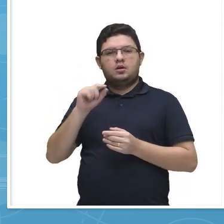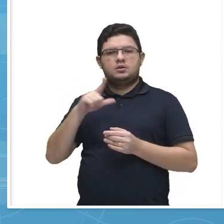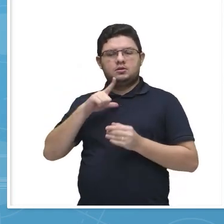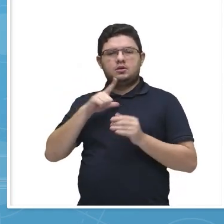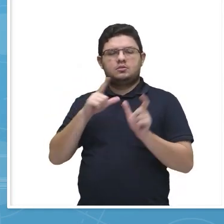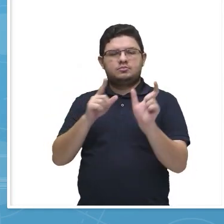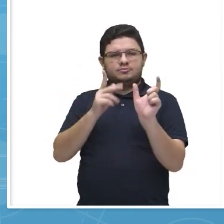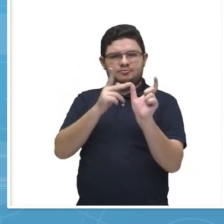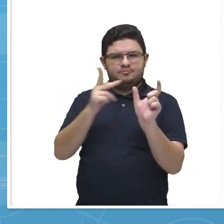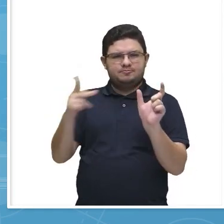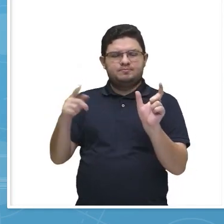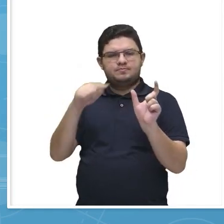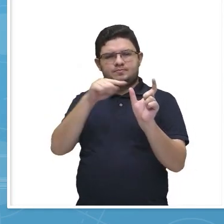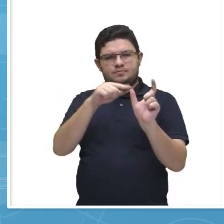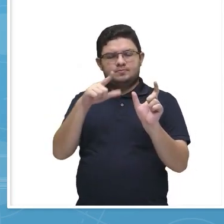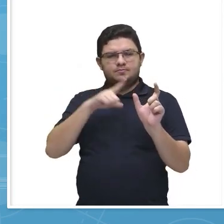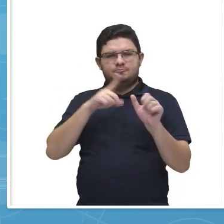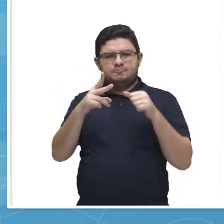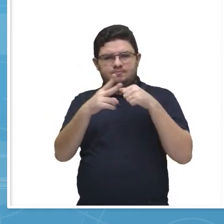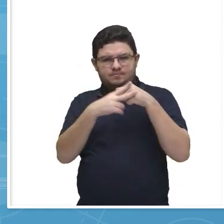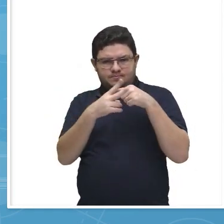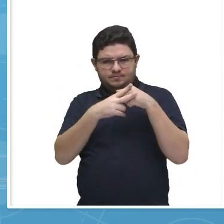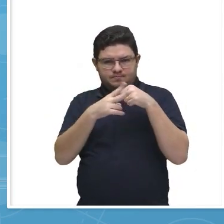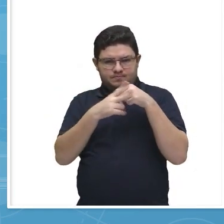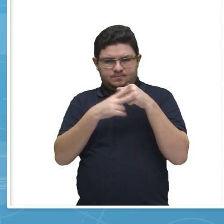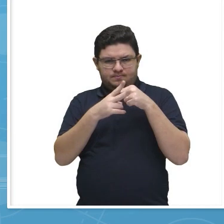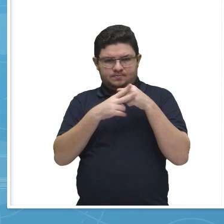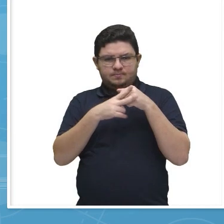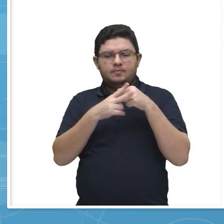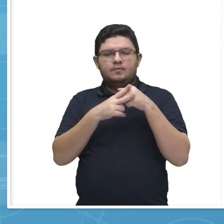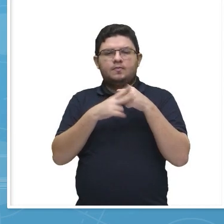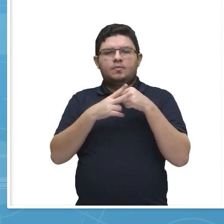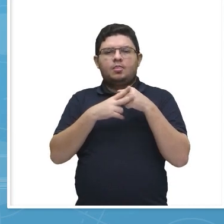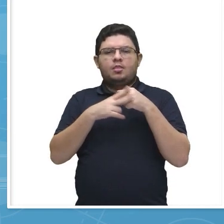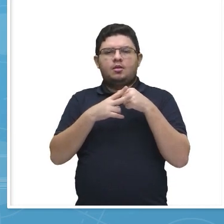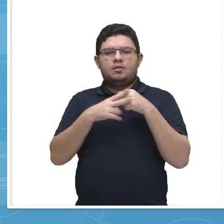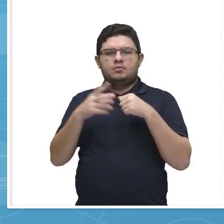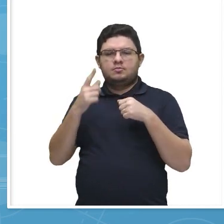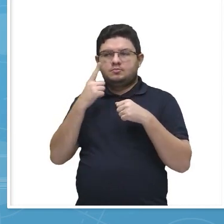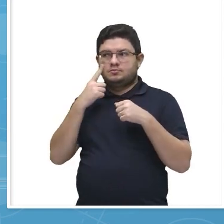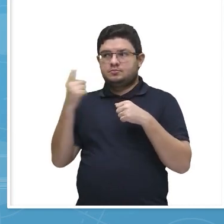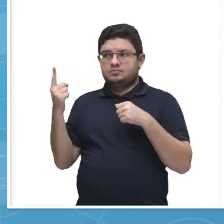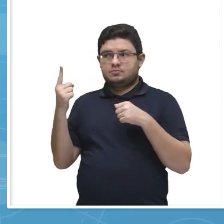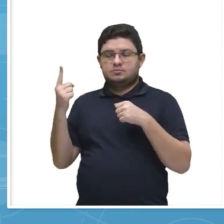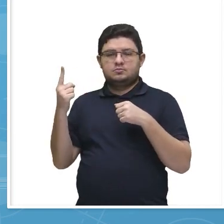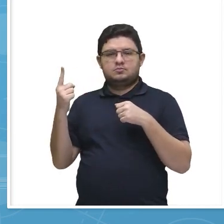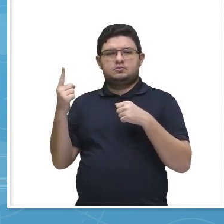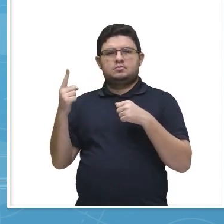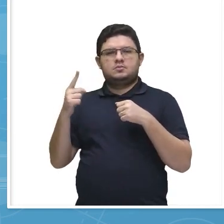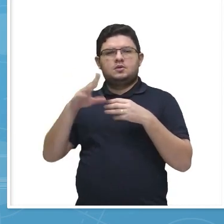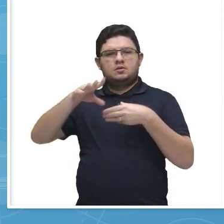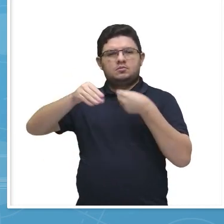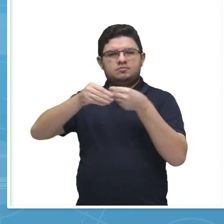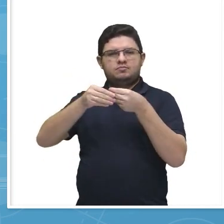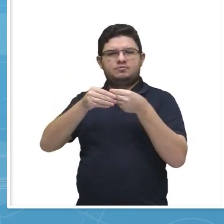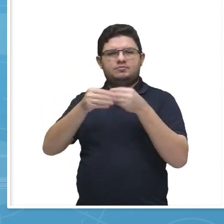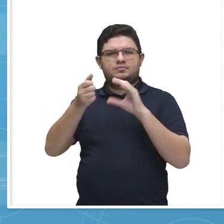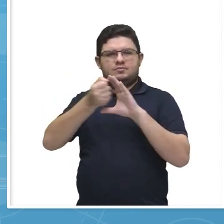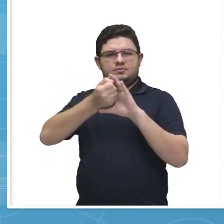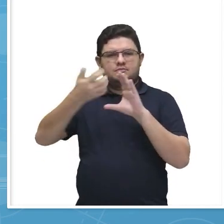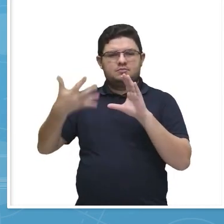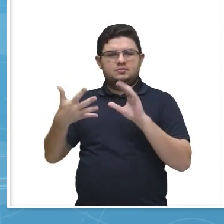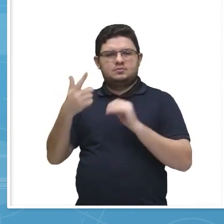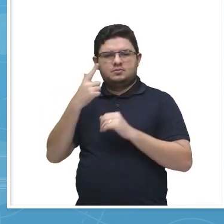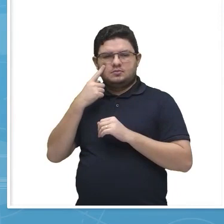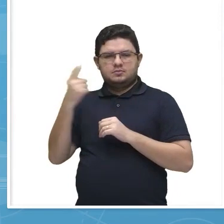vitorioso, que é um predicativo, que atribui uma característica ao sujeito. Então, eu tenho dois núcleos, duas palavras